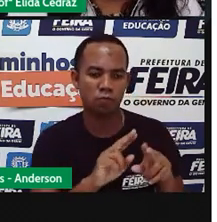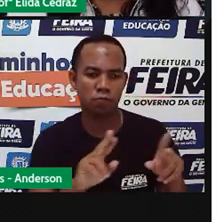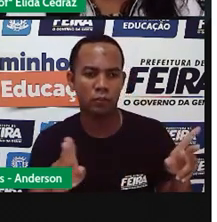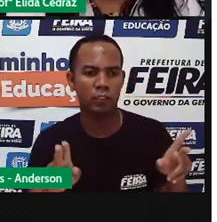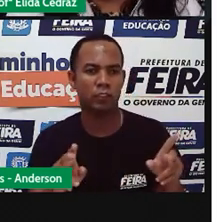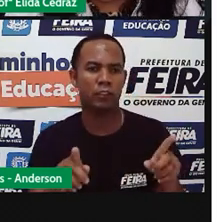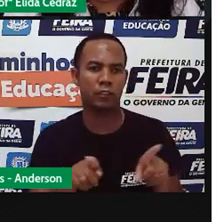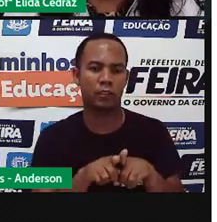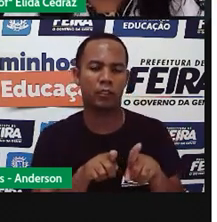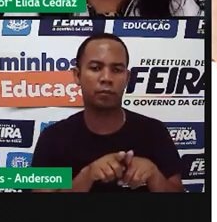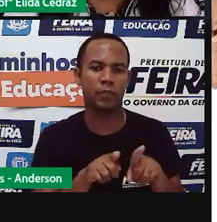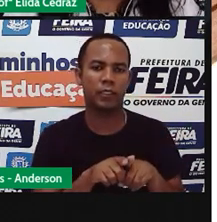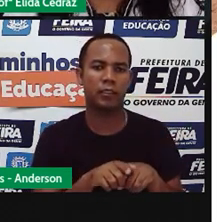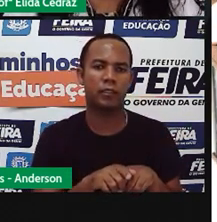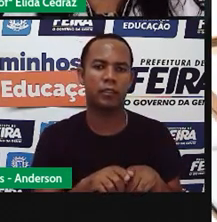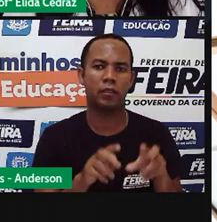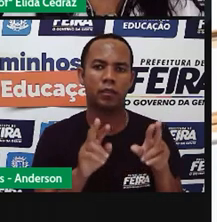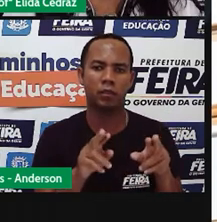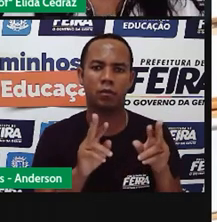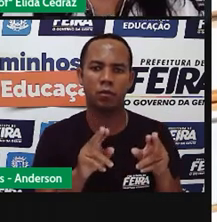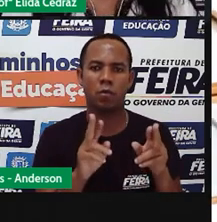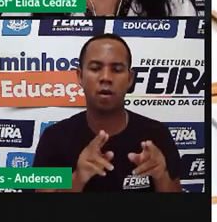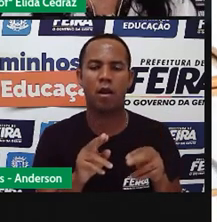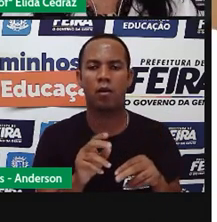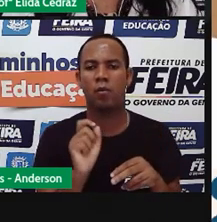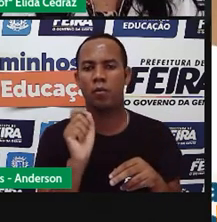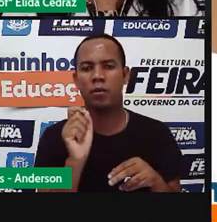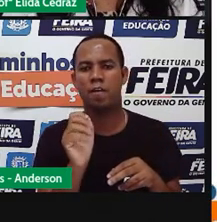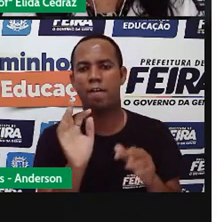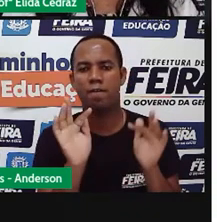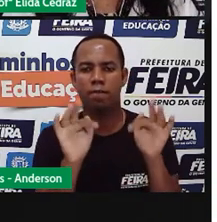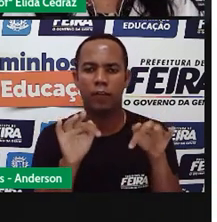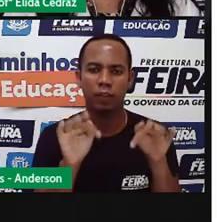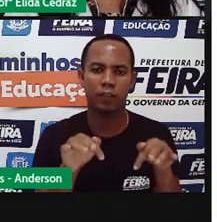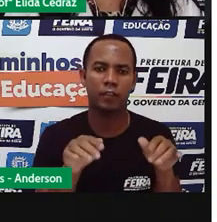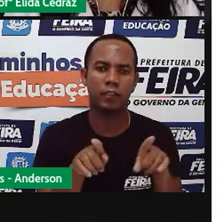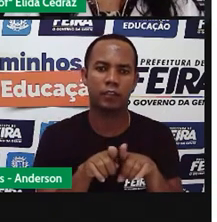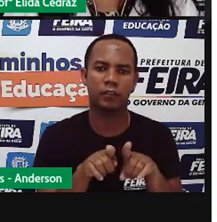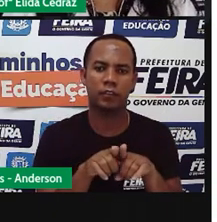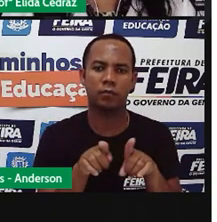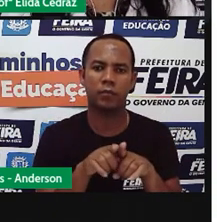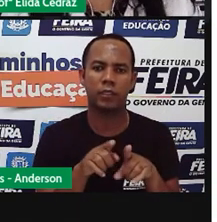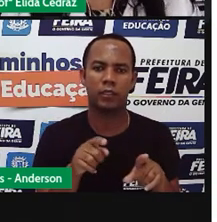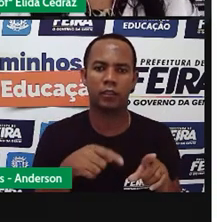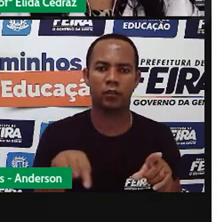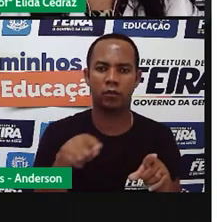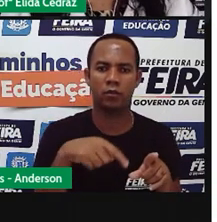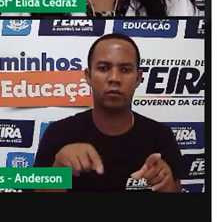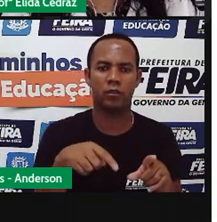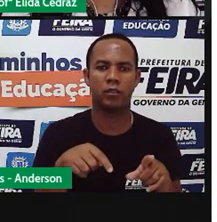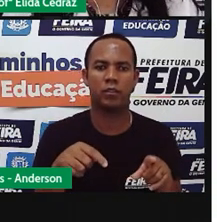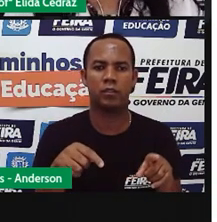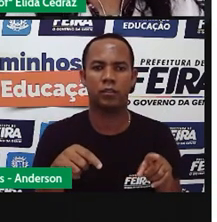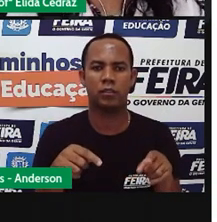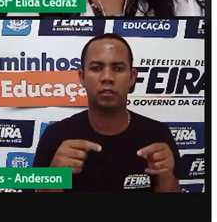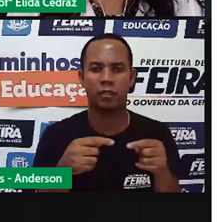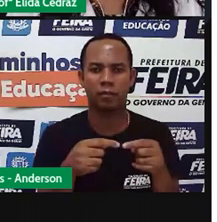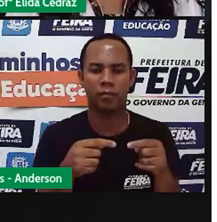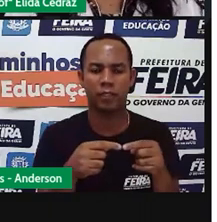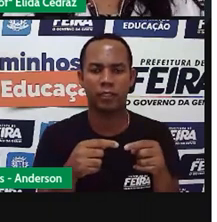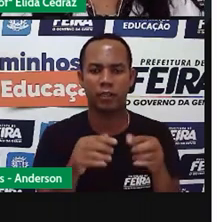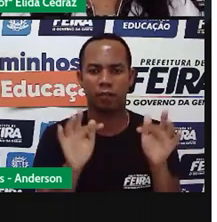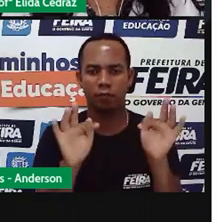do material é de acordo com a finalidade. E foi isso que nós vimos na última aula.